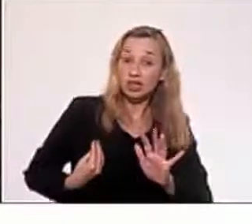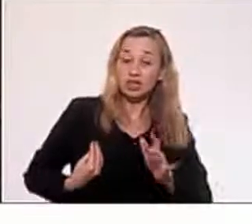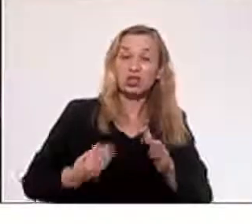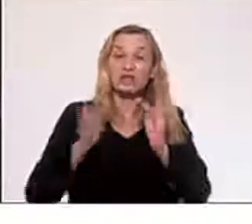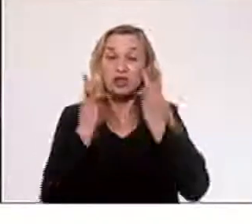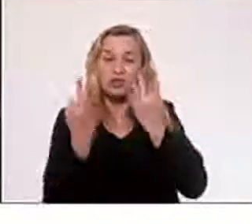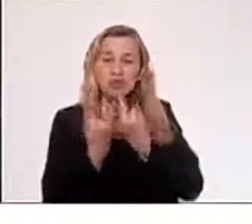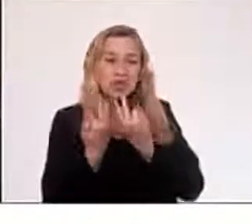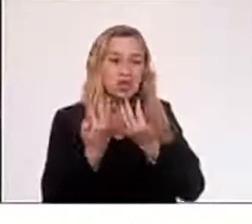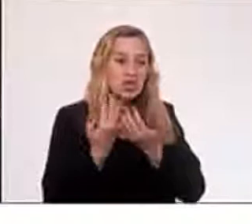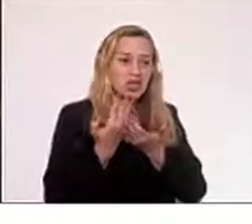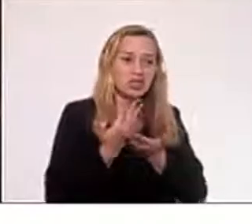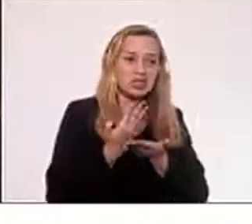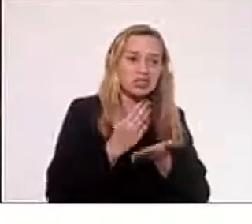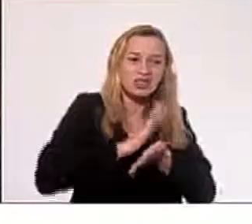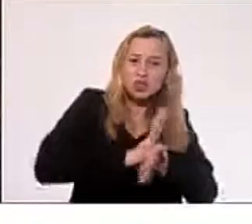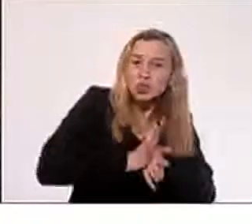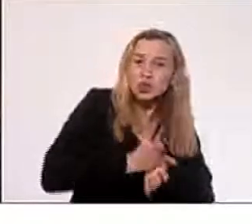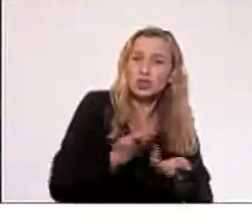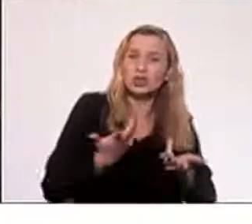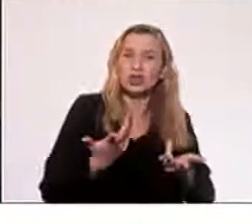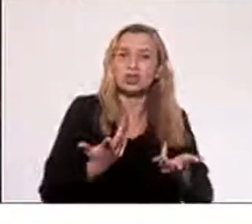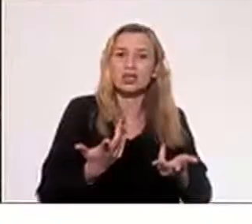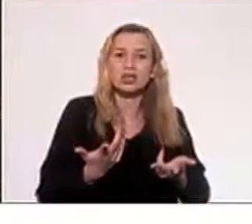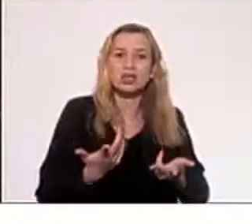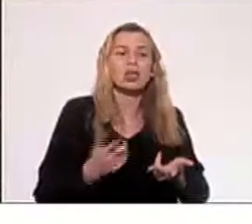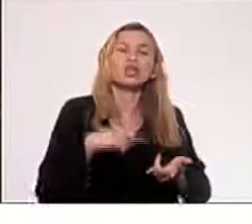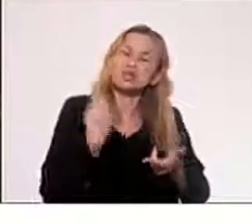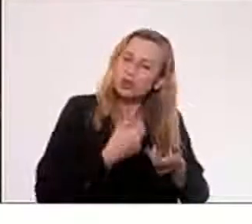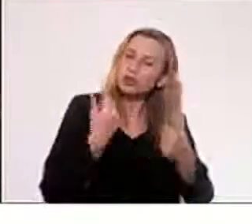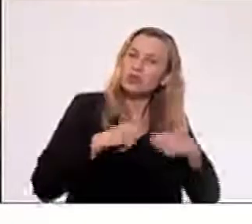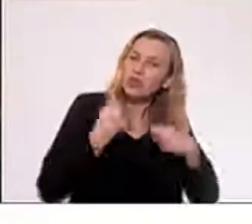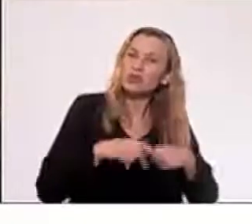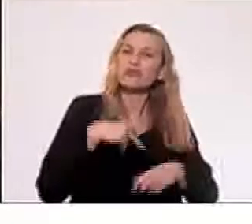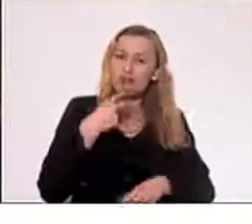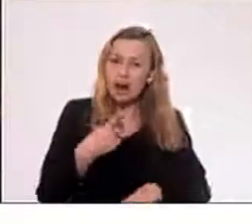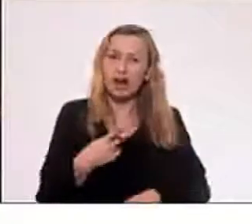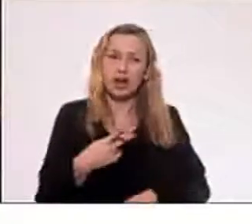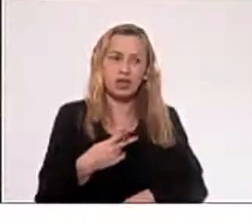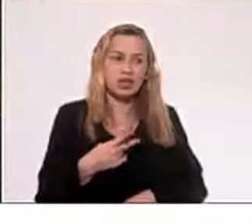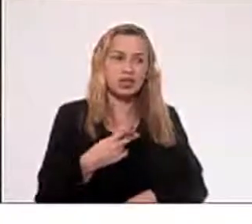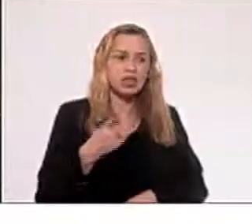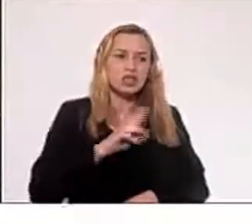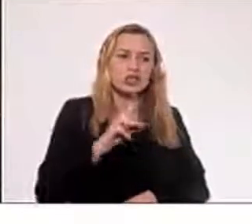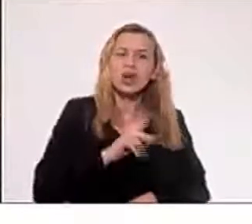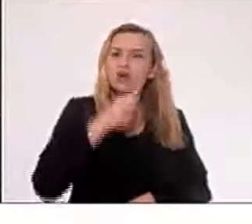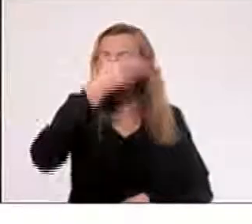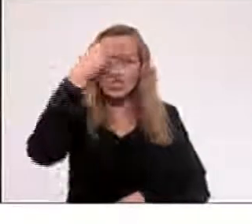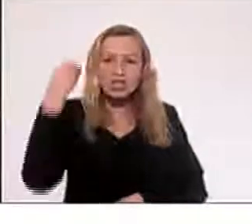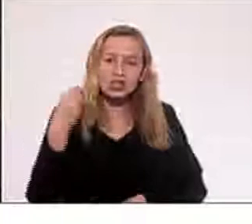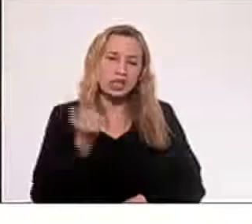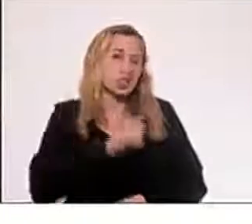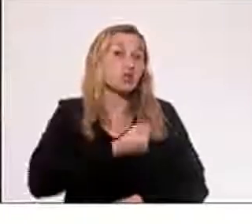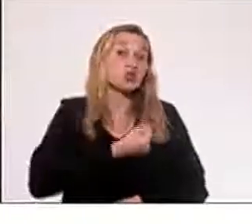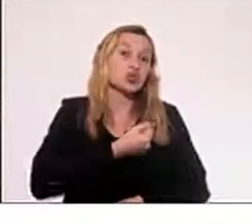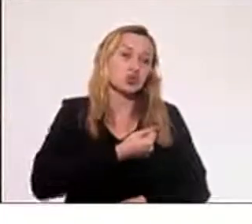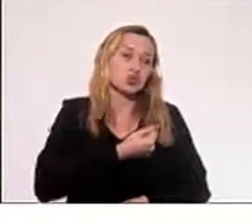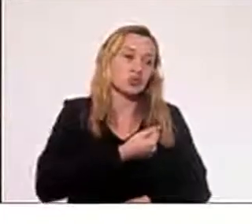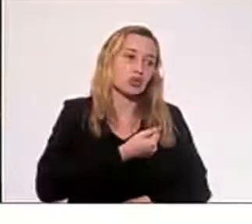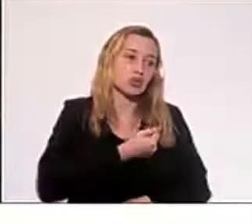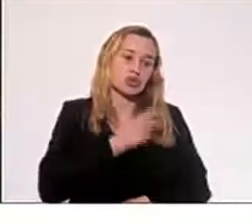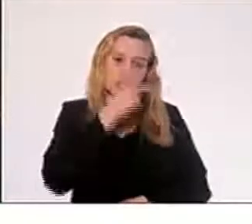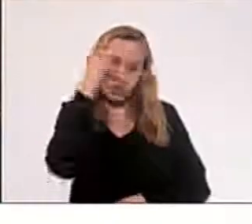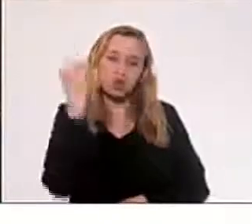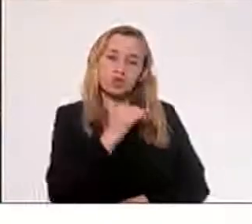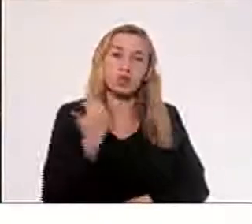destruídas, famílias inteiras destruídas. E a gente precisa falar disso. Humanizar esses dados, senhora presidenta. Quando